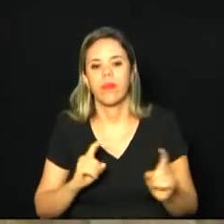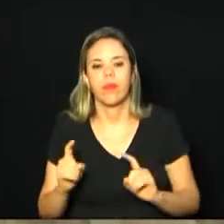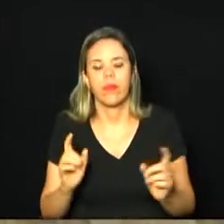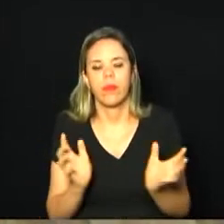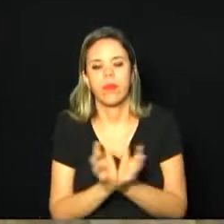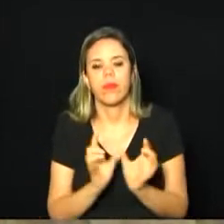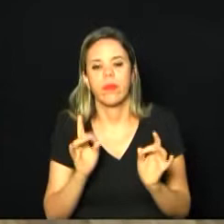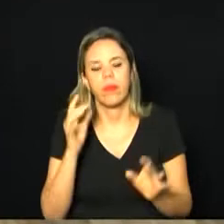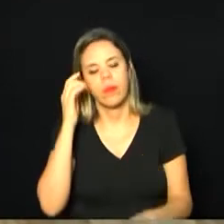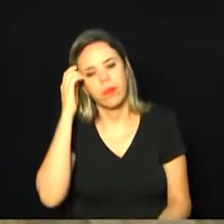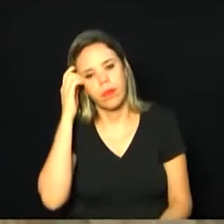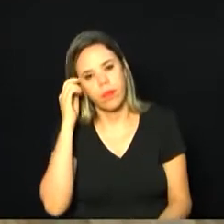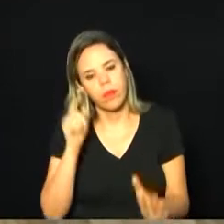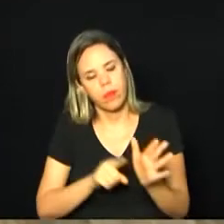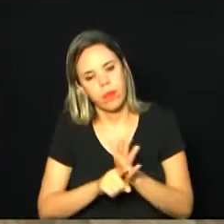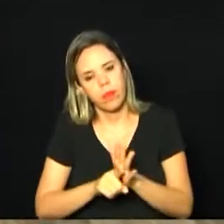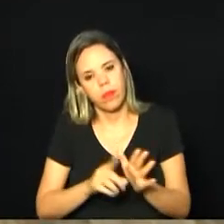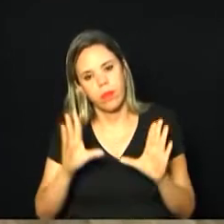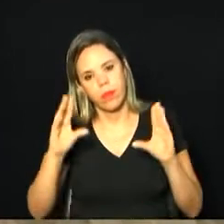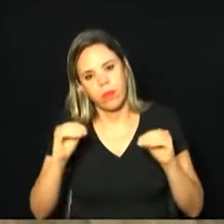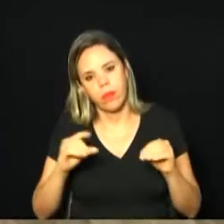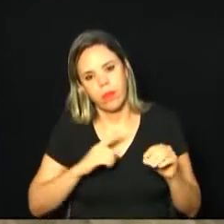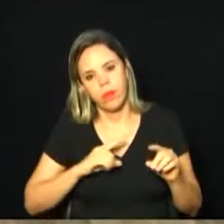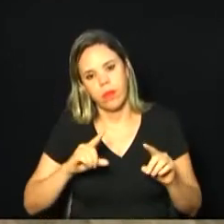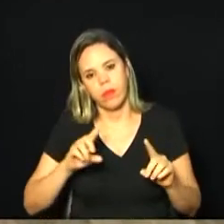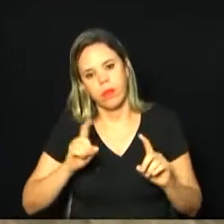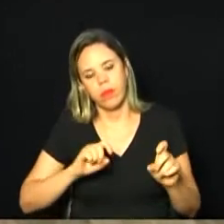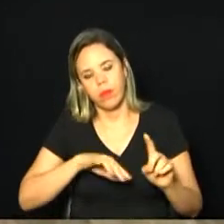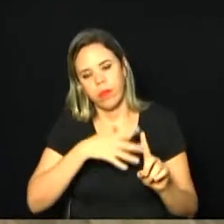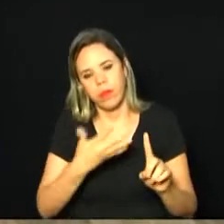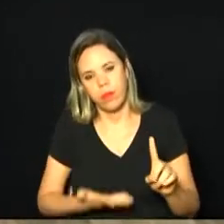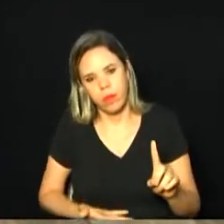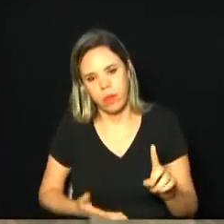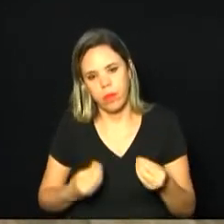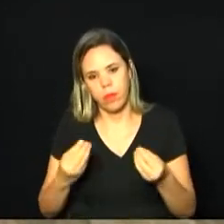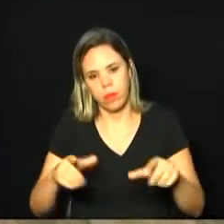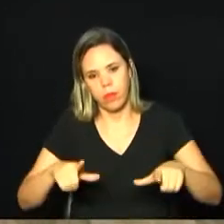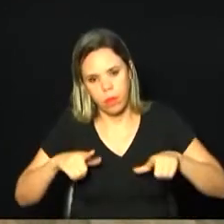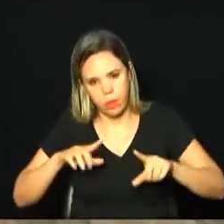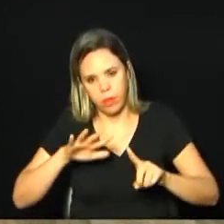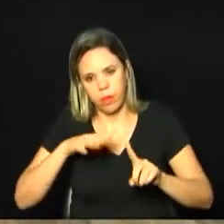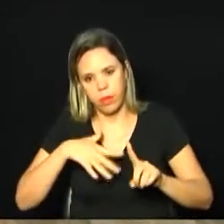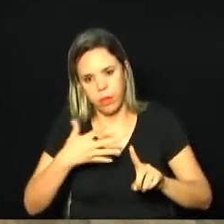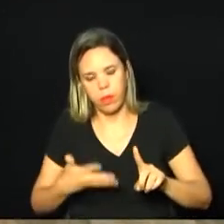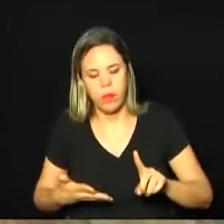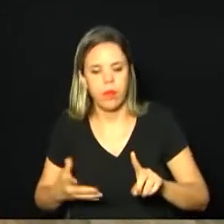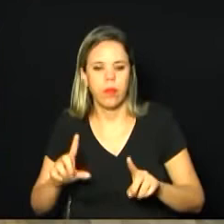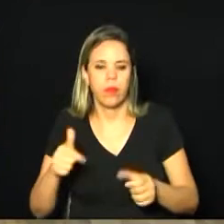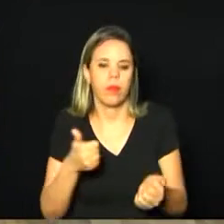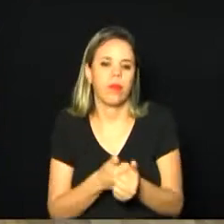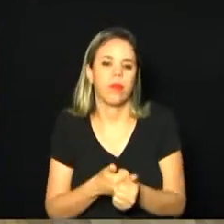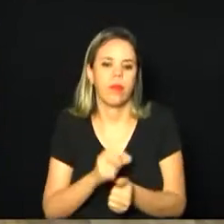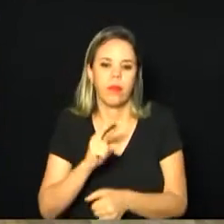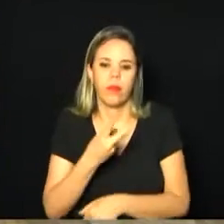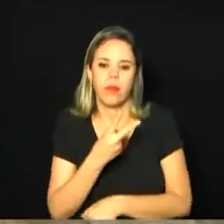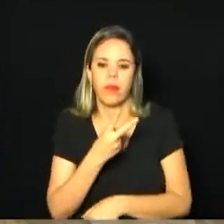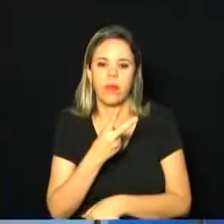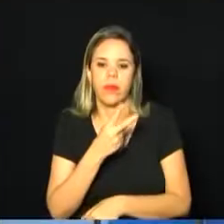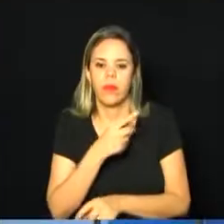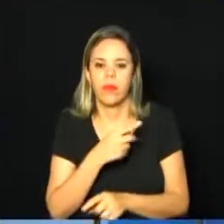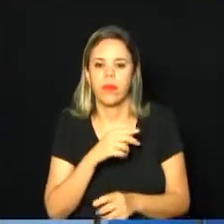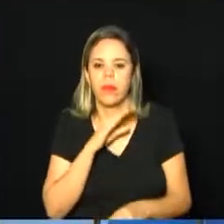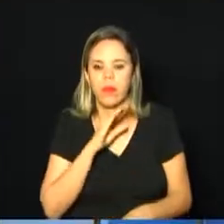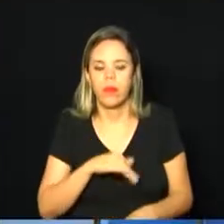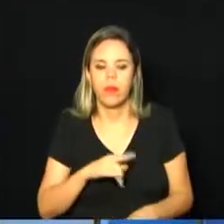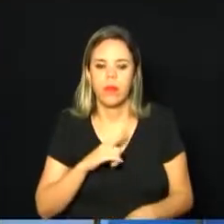de uma comissão especial de estudos e à noite tem reunião solene com entrega de honrarias daqui a pouco as duas horas